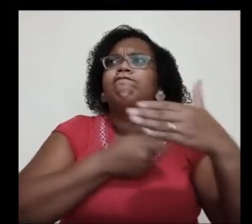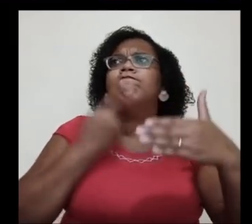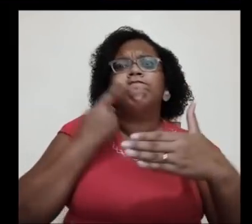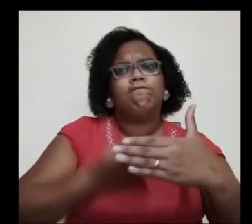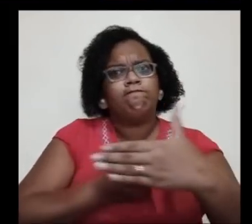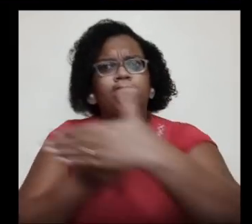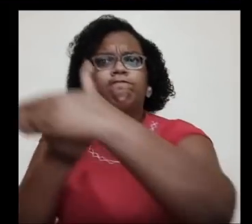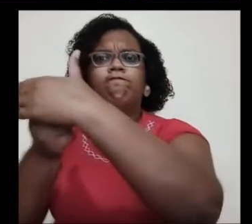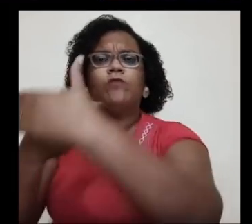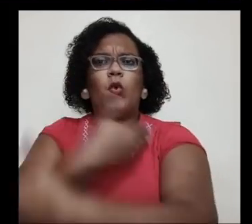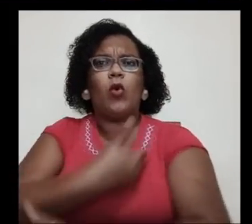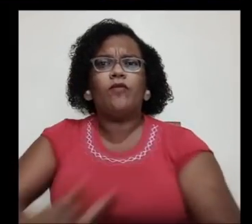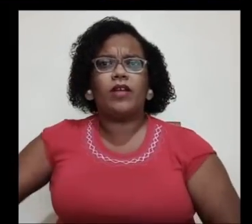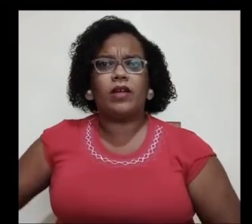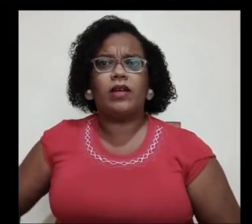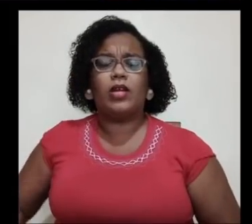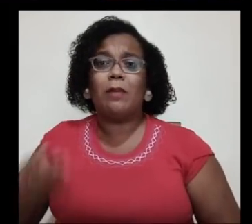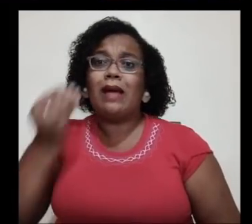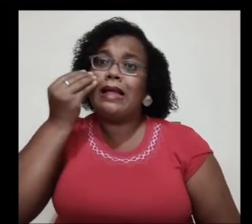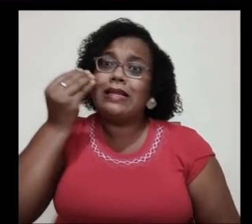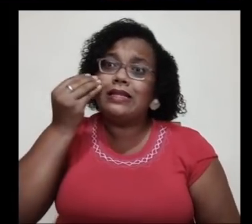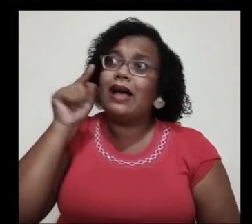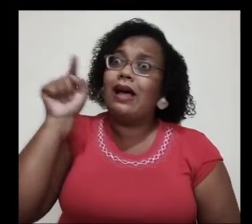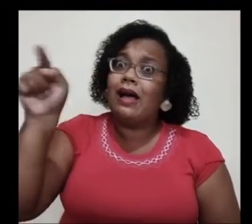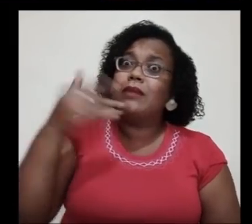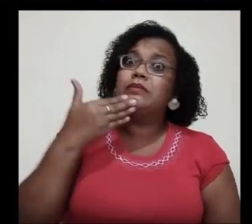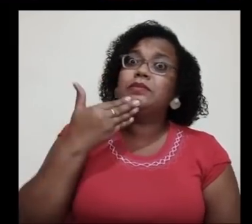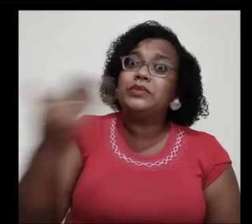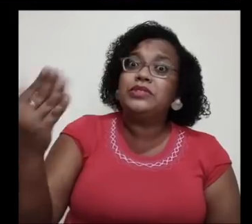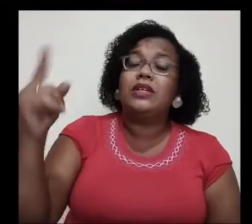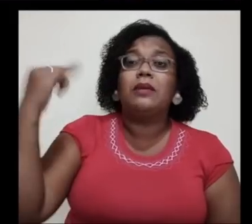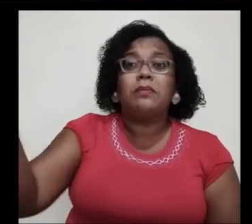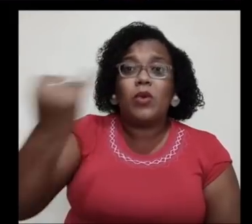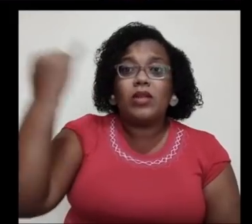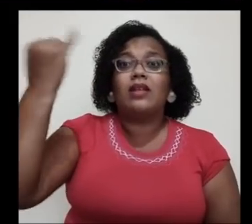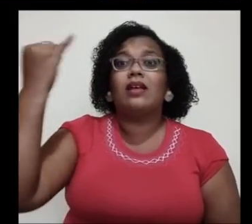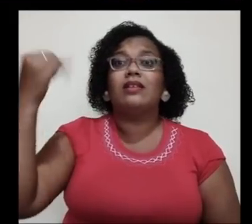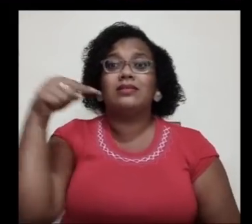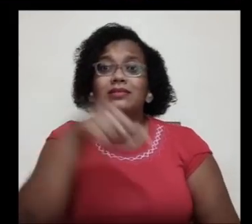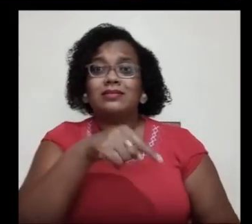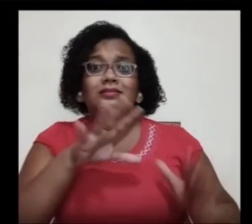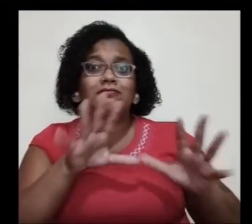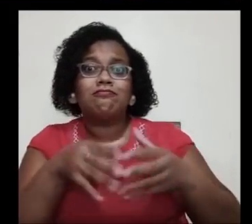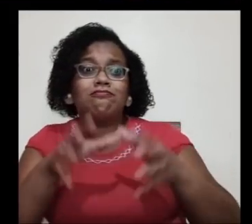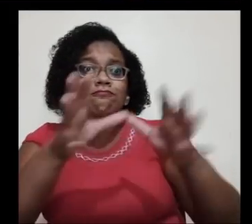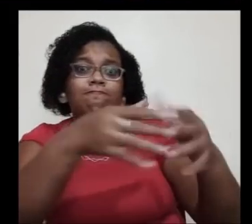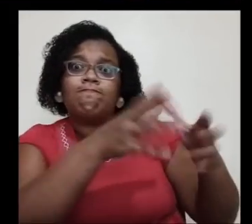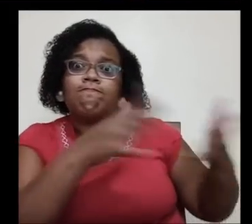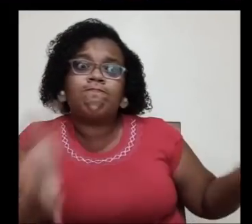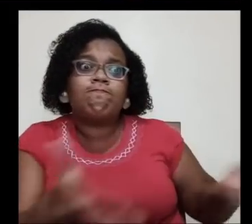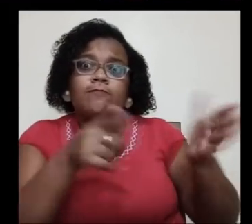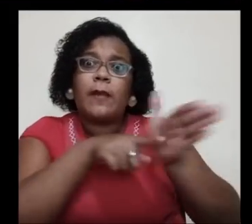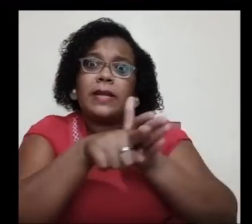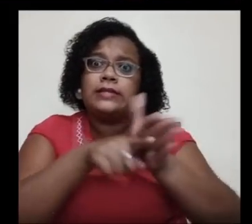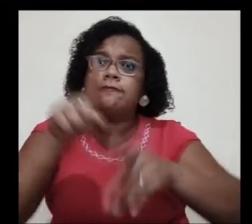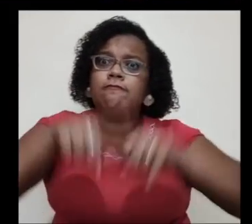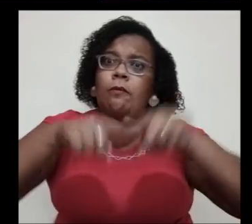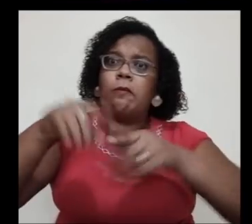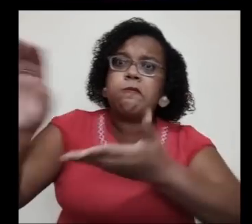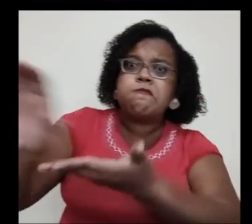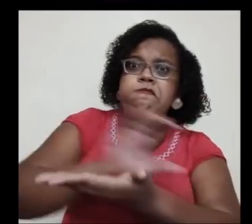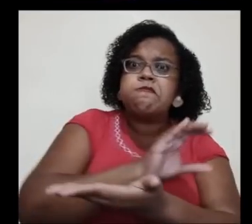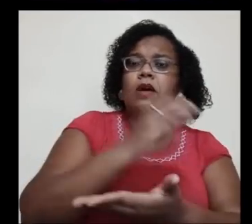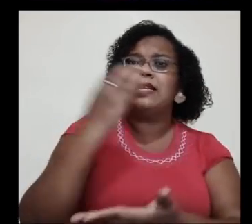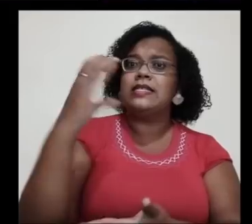e também junto ao governo, para tentar convencê-los da importância das agências de fomento e a importância dos recursos para ciência,